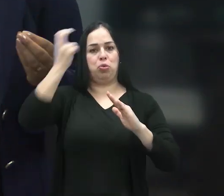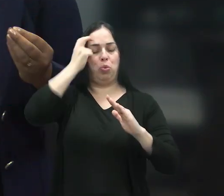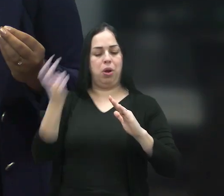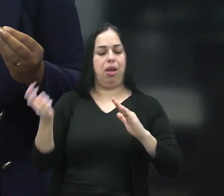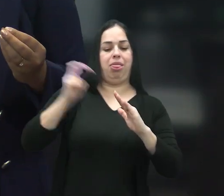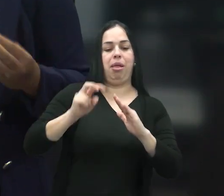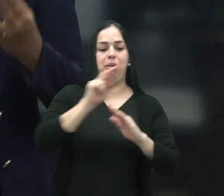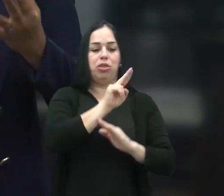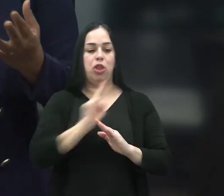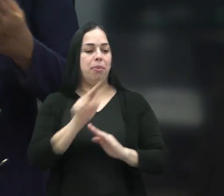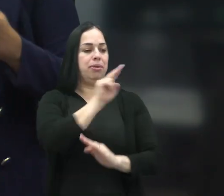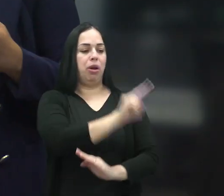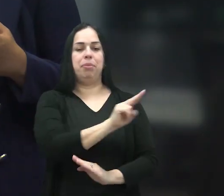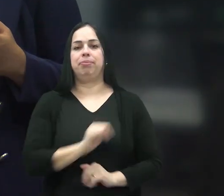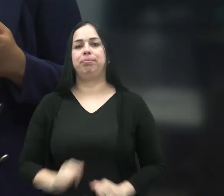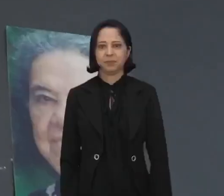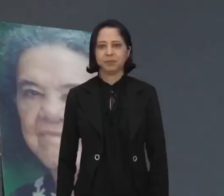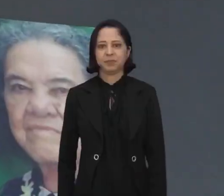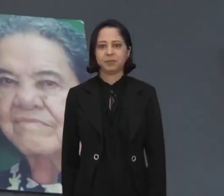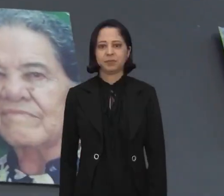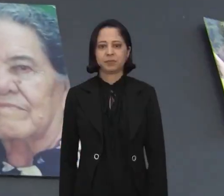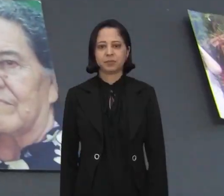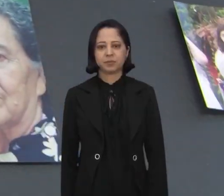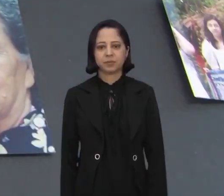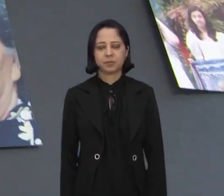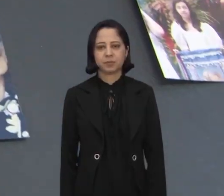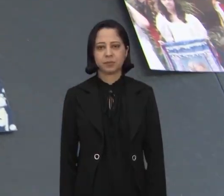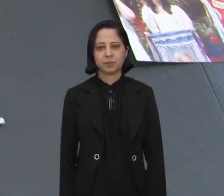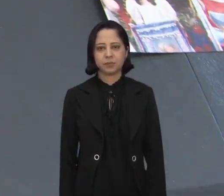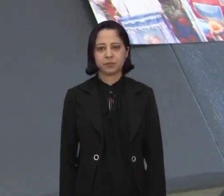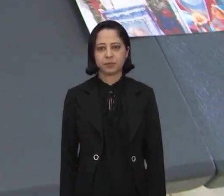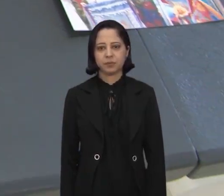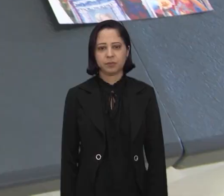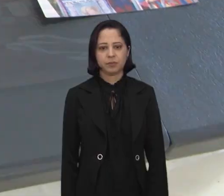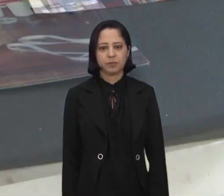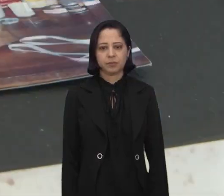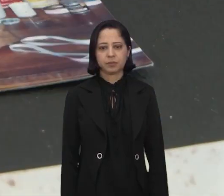uma casa de cultura que leva o seu nome.